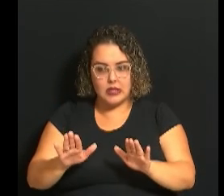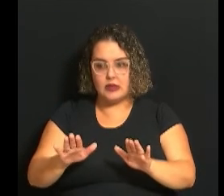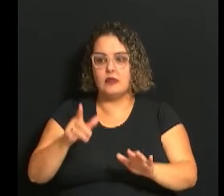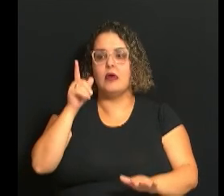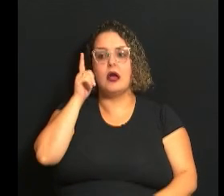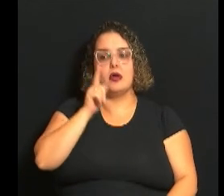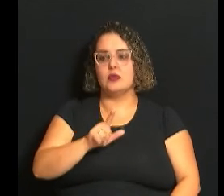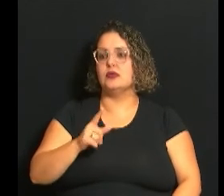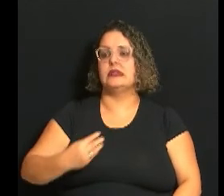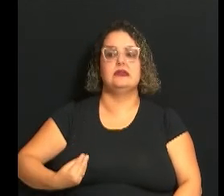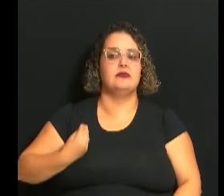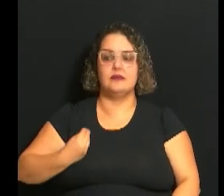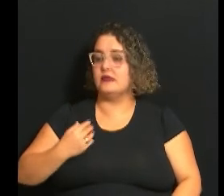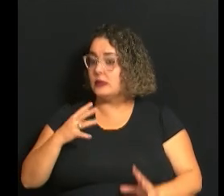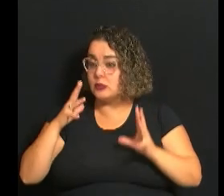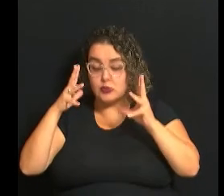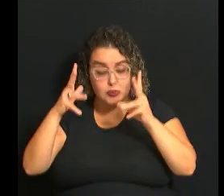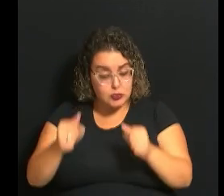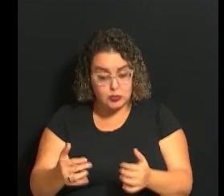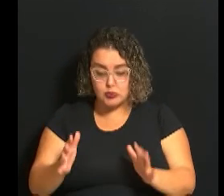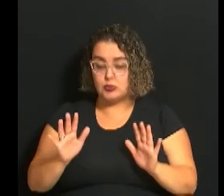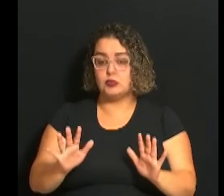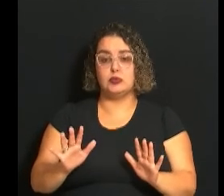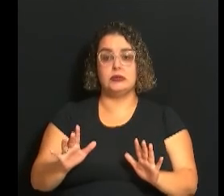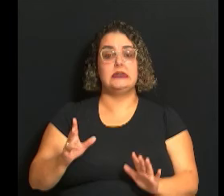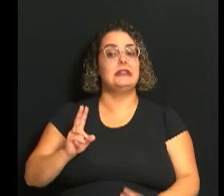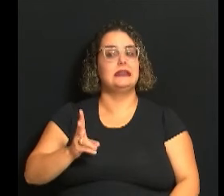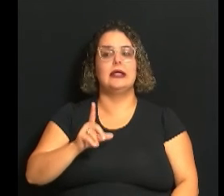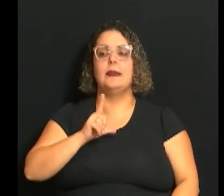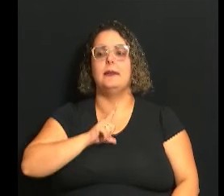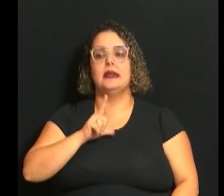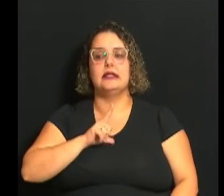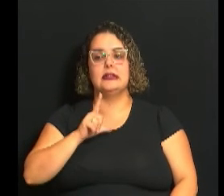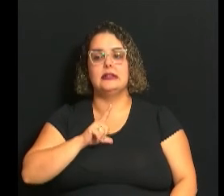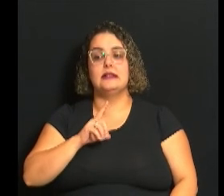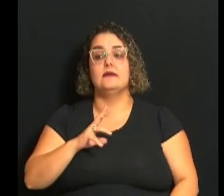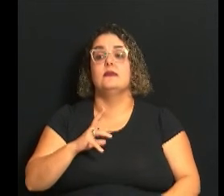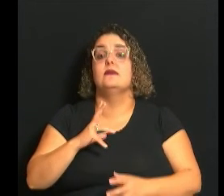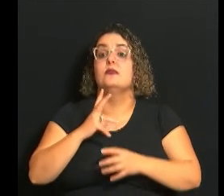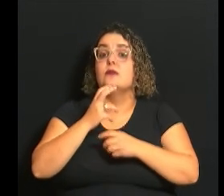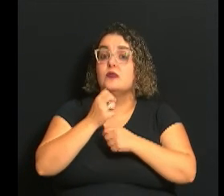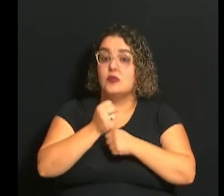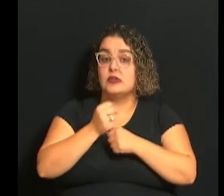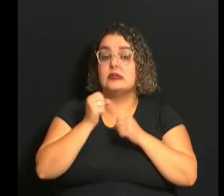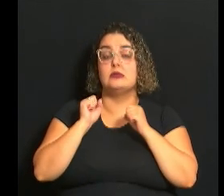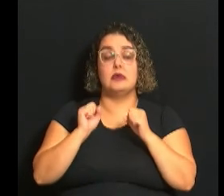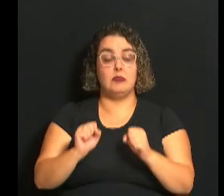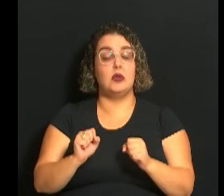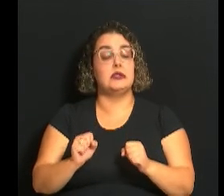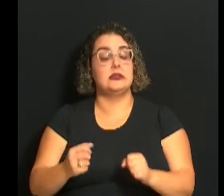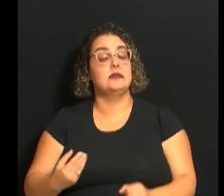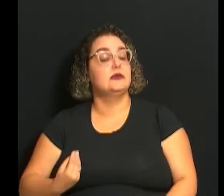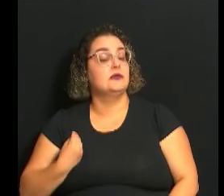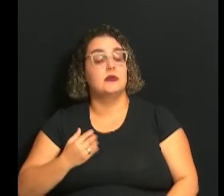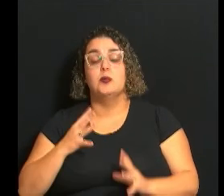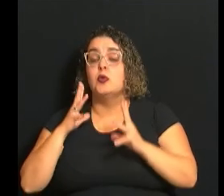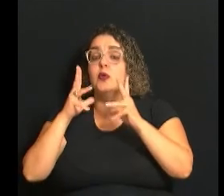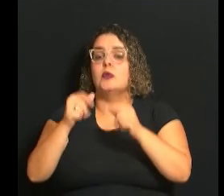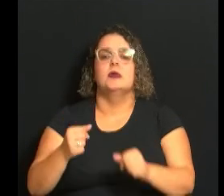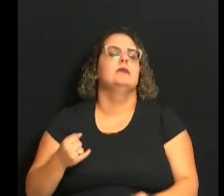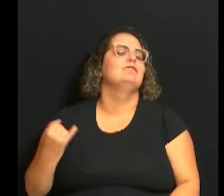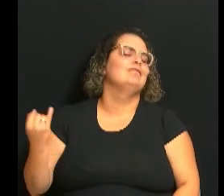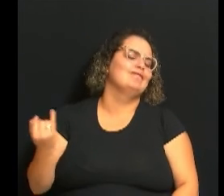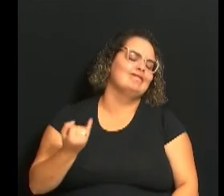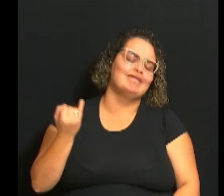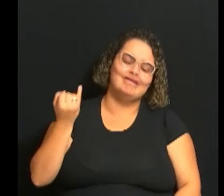passar por tudo isso. Então, sempre a gente teve muita força para poder passar tudo isso. Então, é importantíssimo a